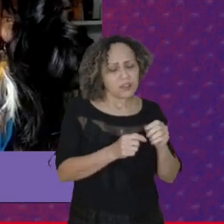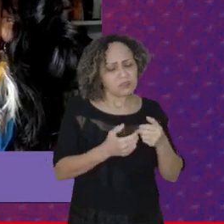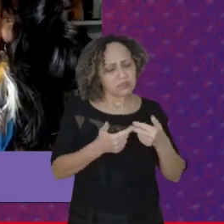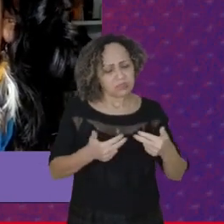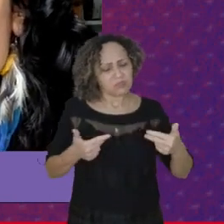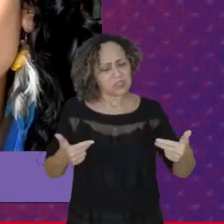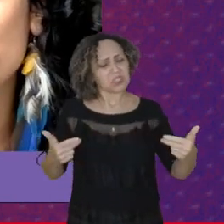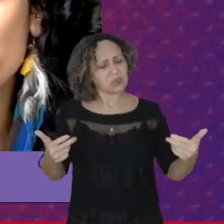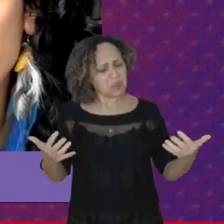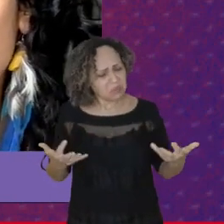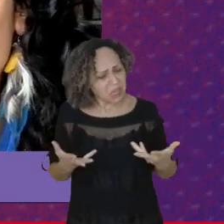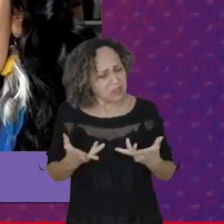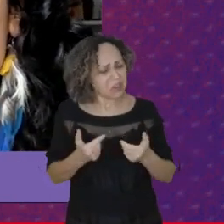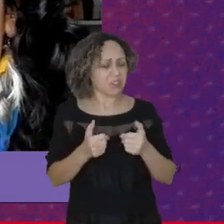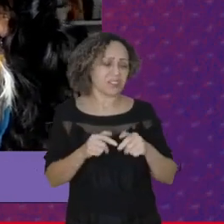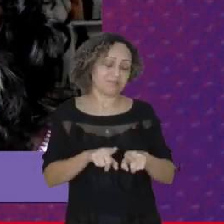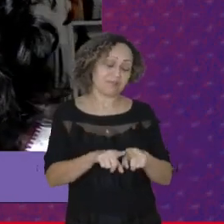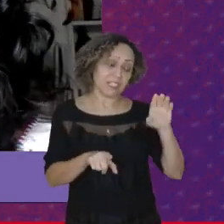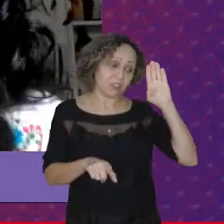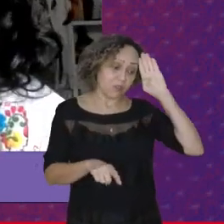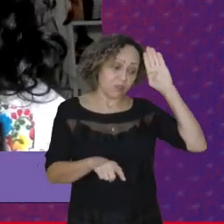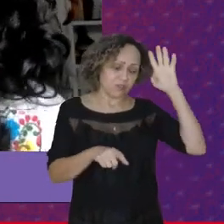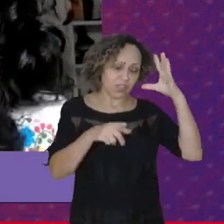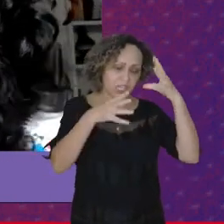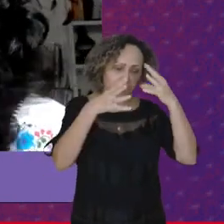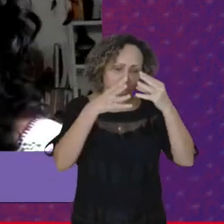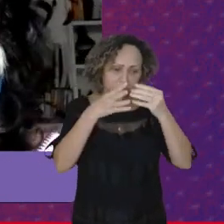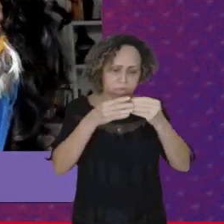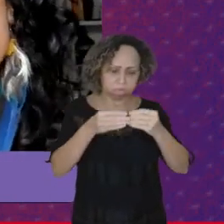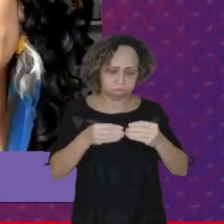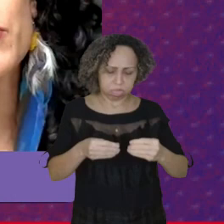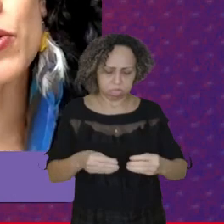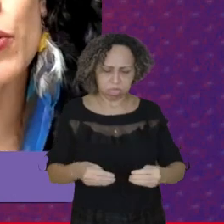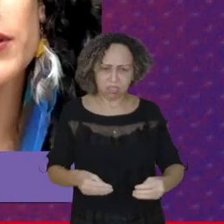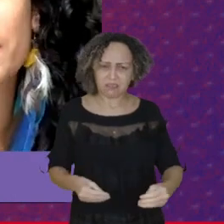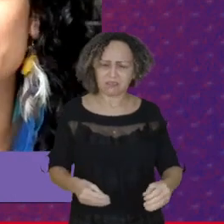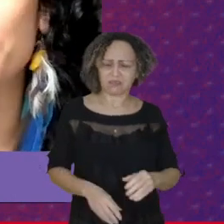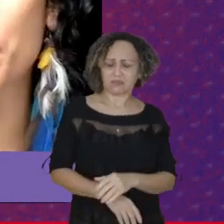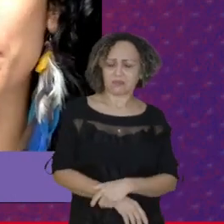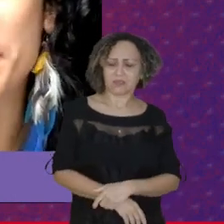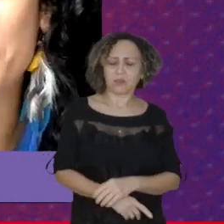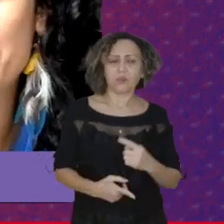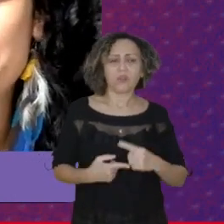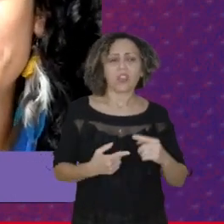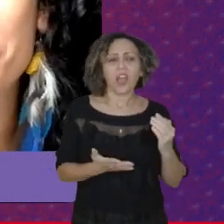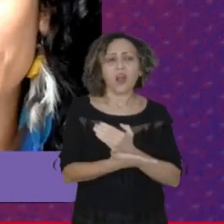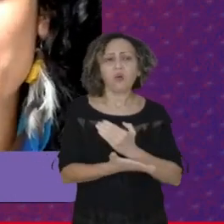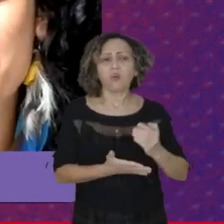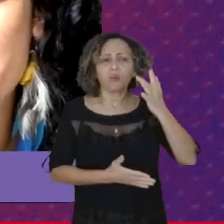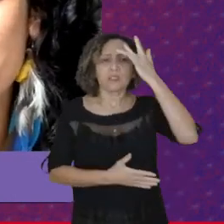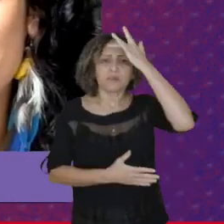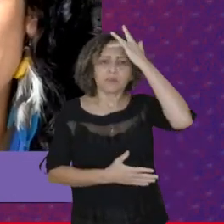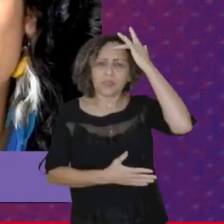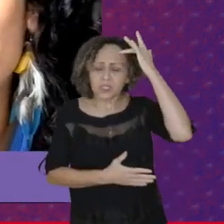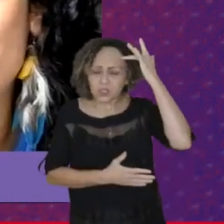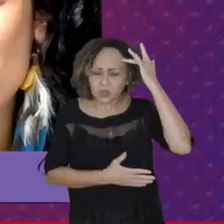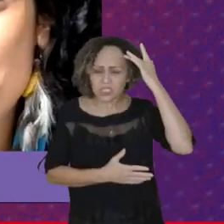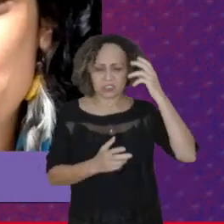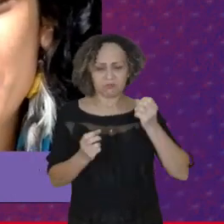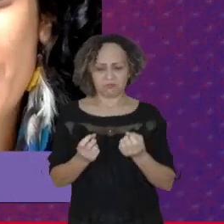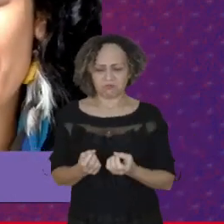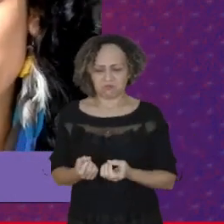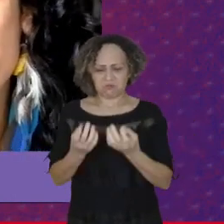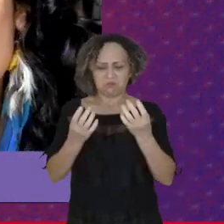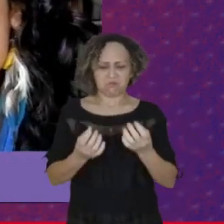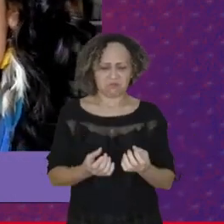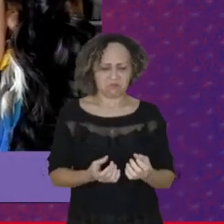que é coletivo, do que é nosso, né, por algumas pessoas que estão se apropriando, estão privatizando, é uma forma